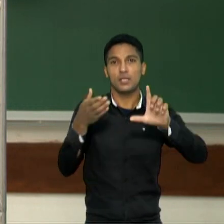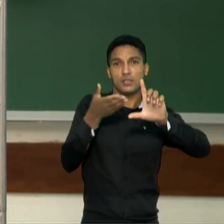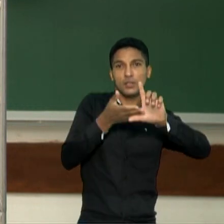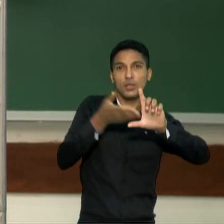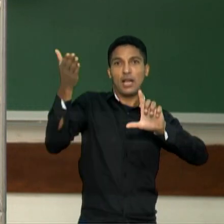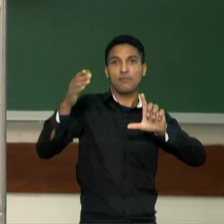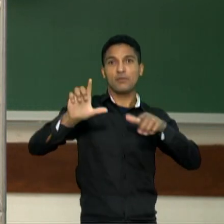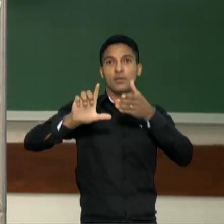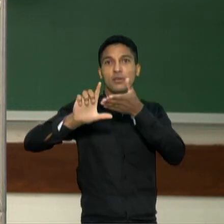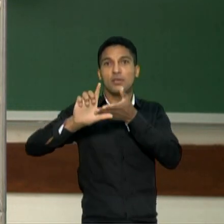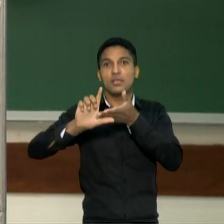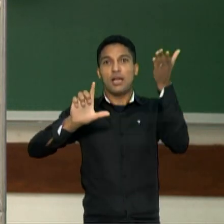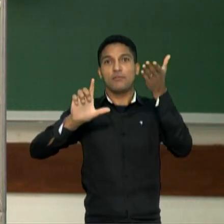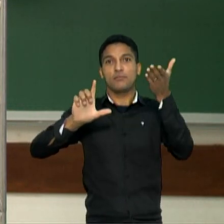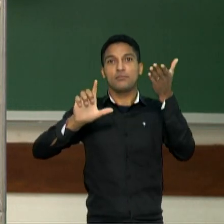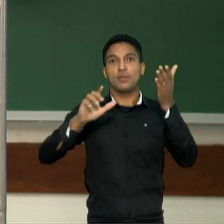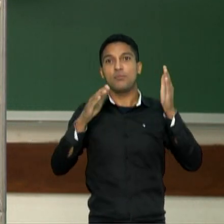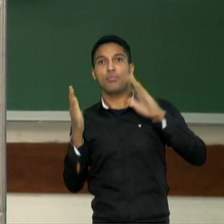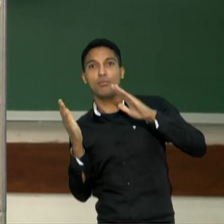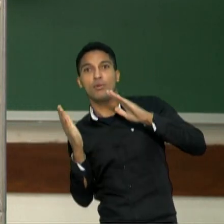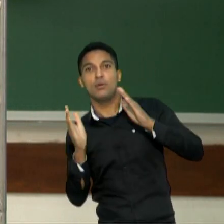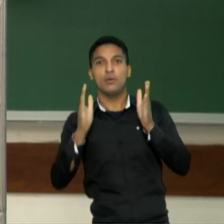graficamente, vendo a raiz graficamente, né?